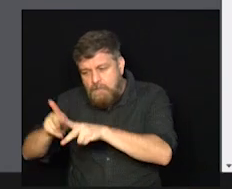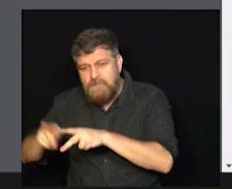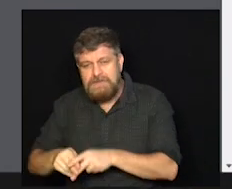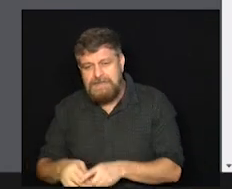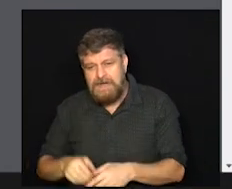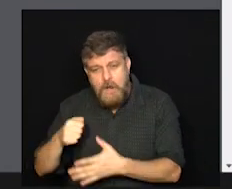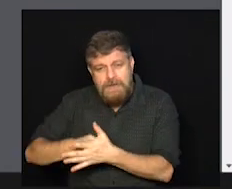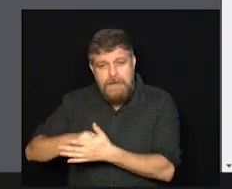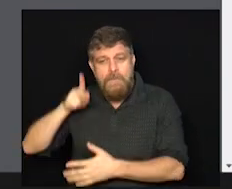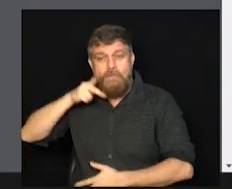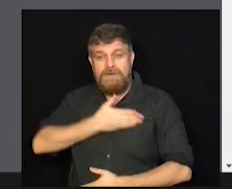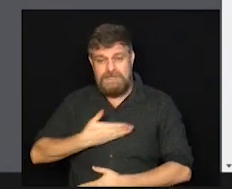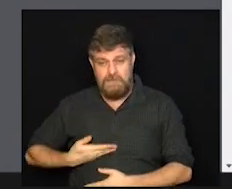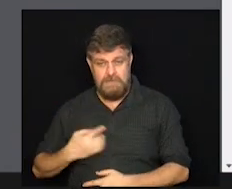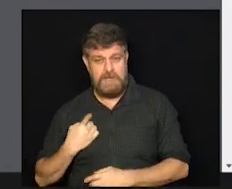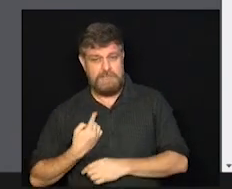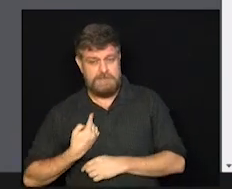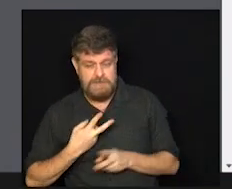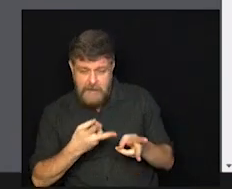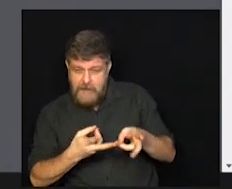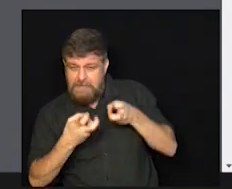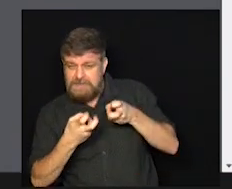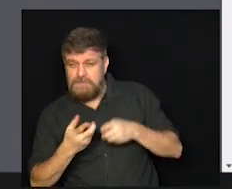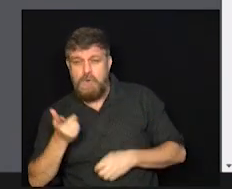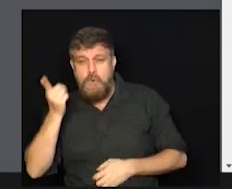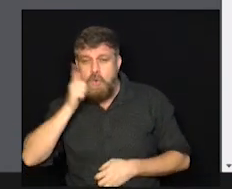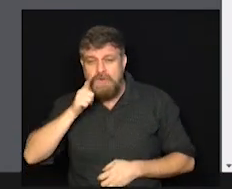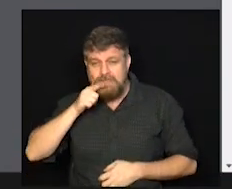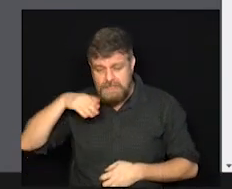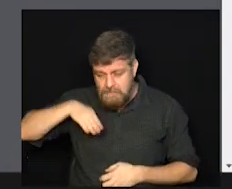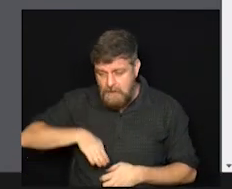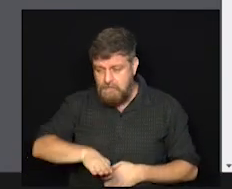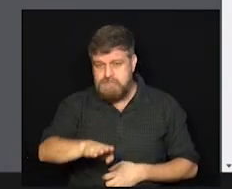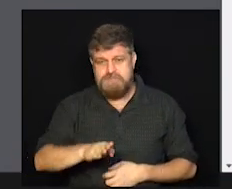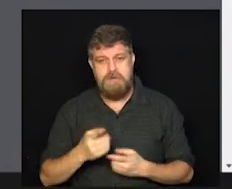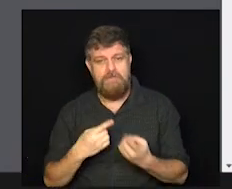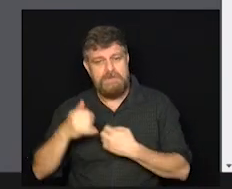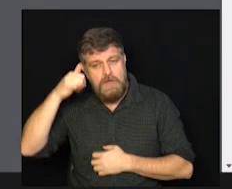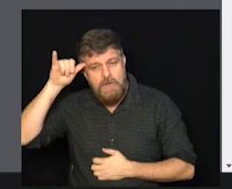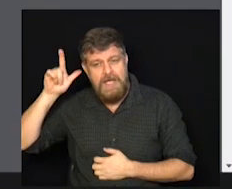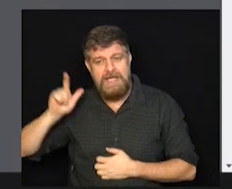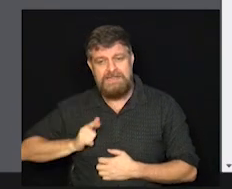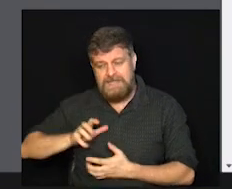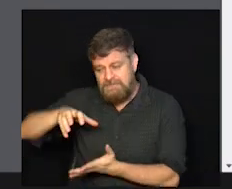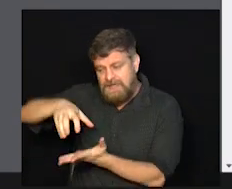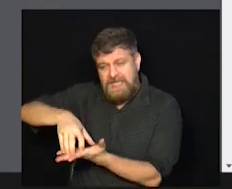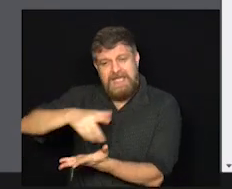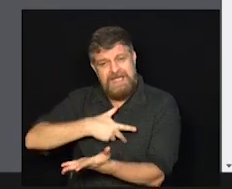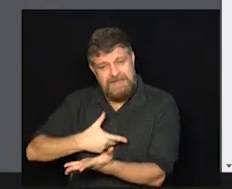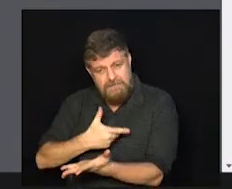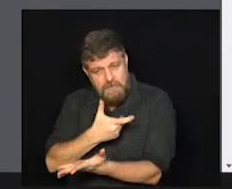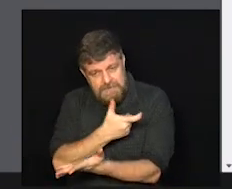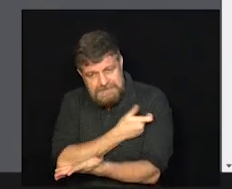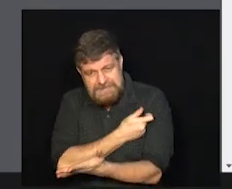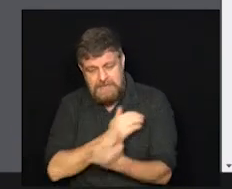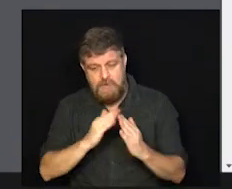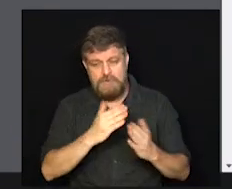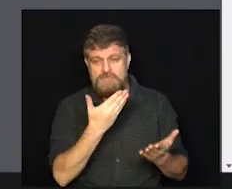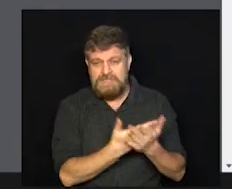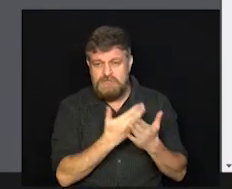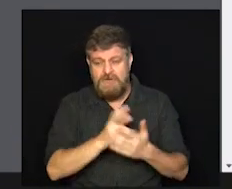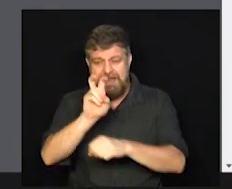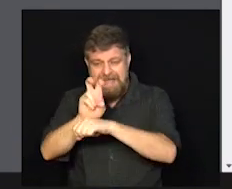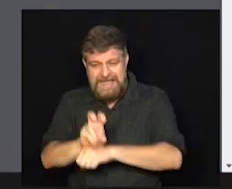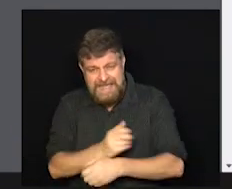nós conseguimos ver que tivemos a João Boi, creches, escolas, postos de saúde. Esse caminho, então, historicamente